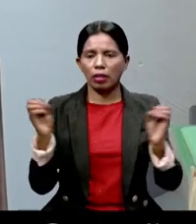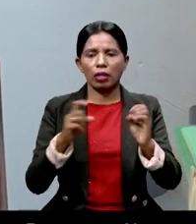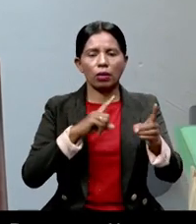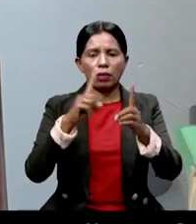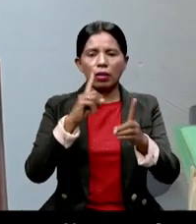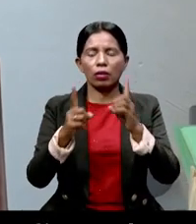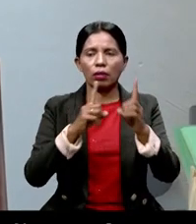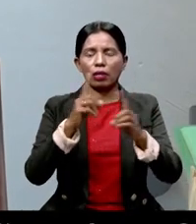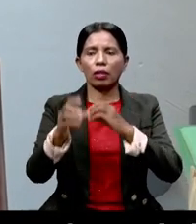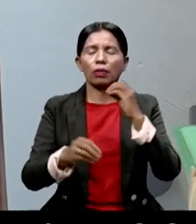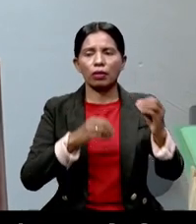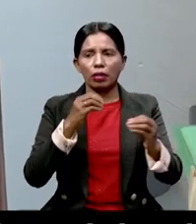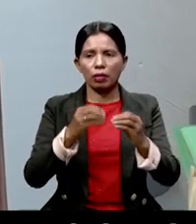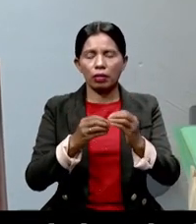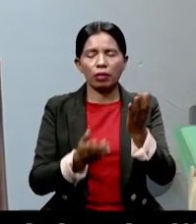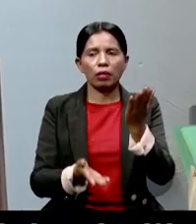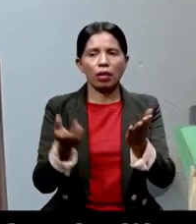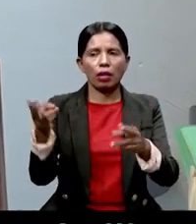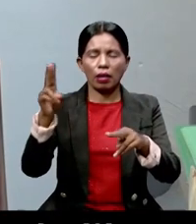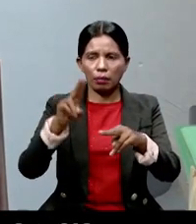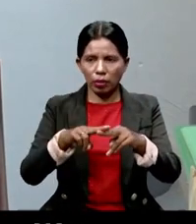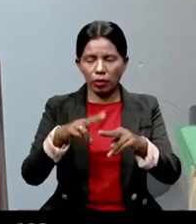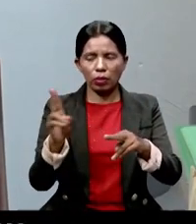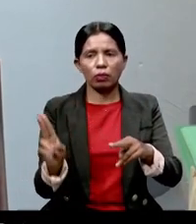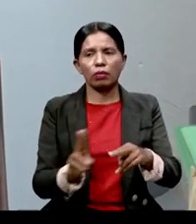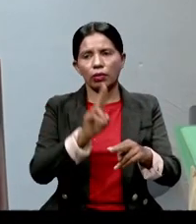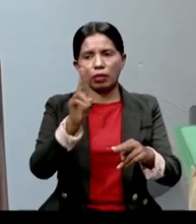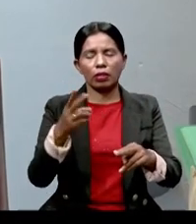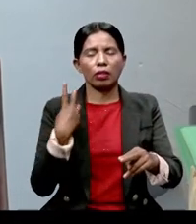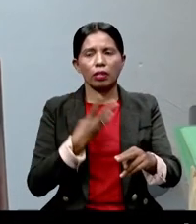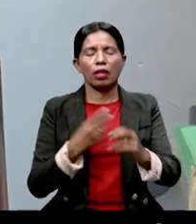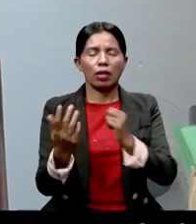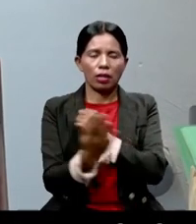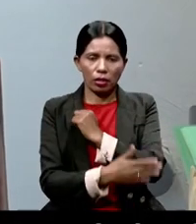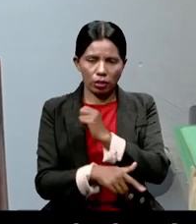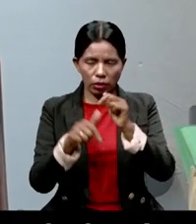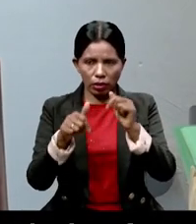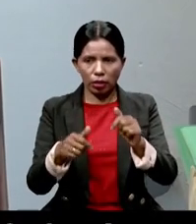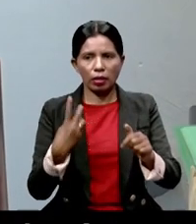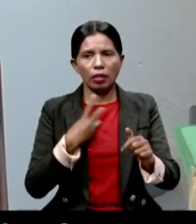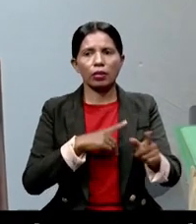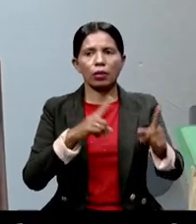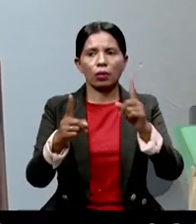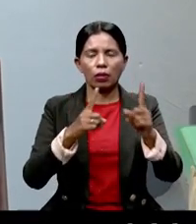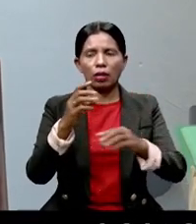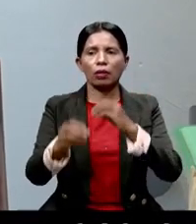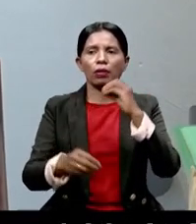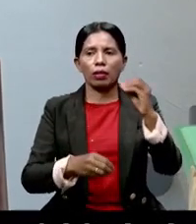ba quantidade aumenta universidade e a raida, né? Mas be tem qualia ona kona ba